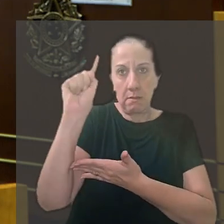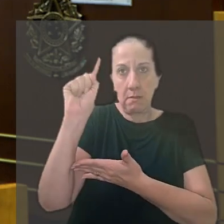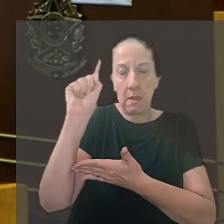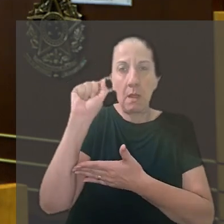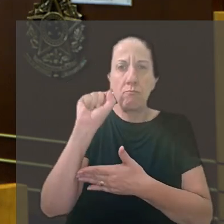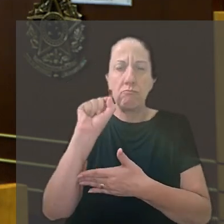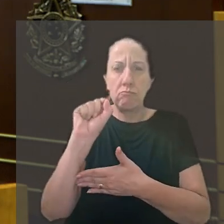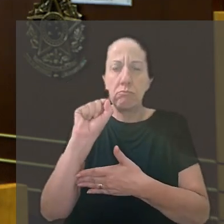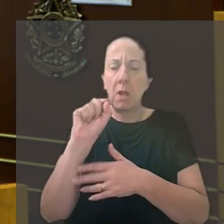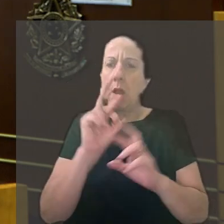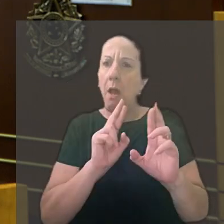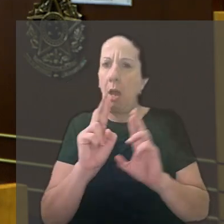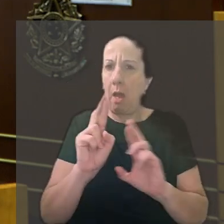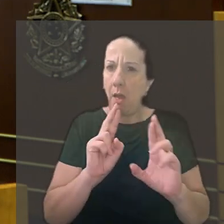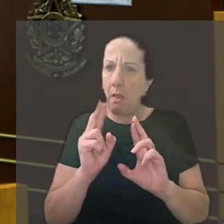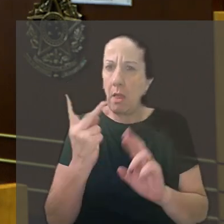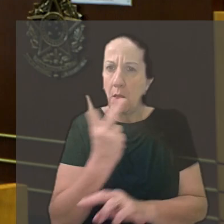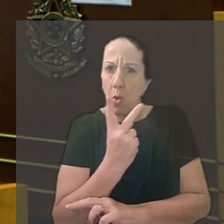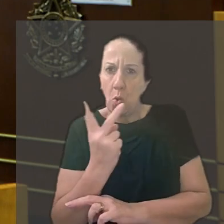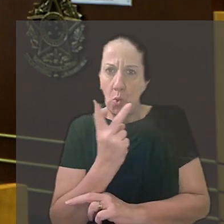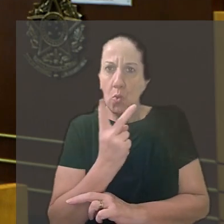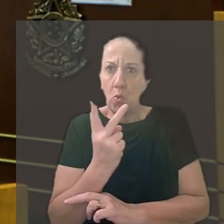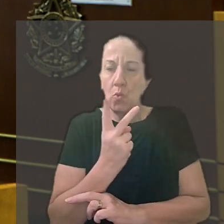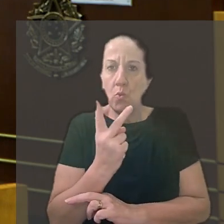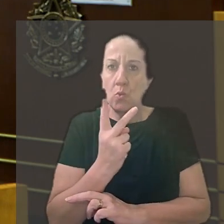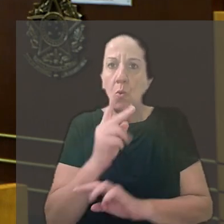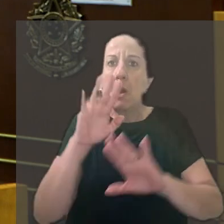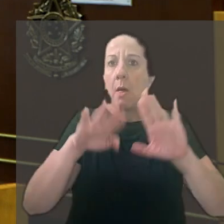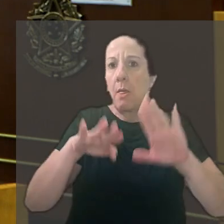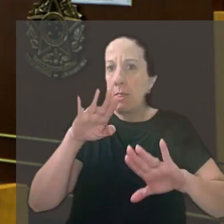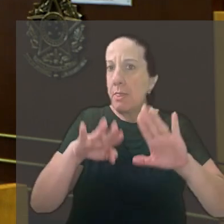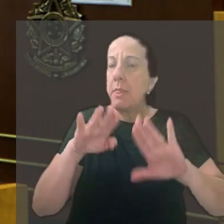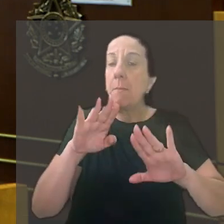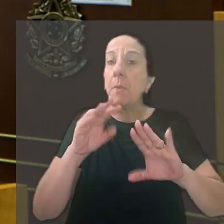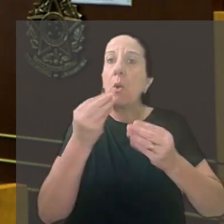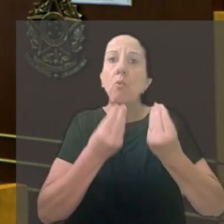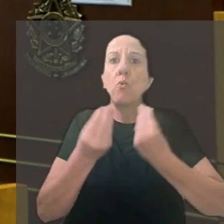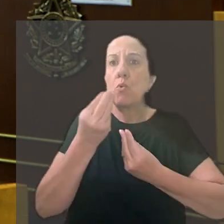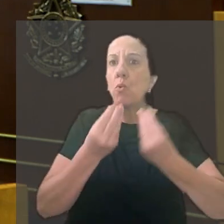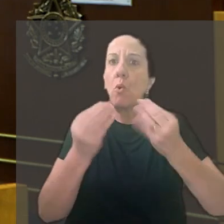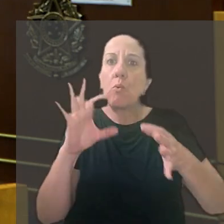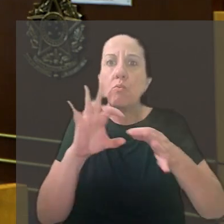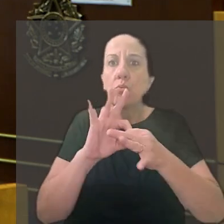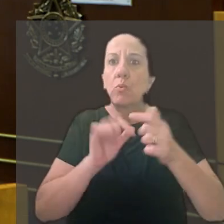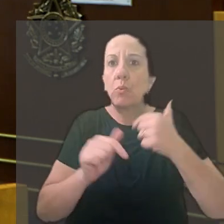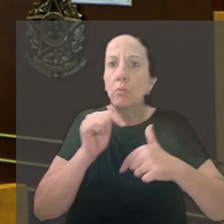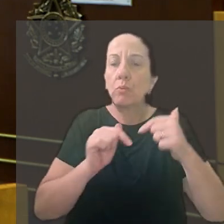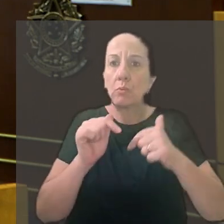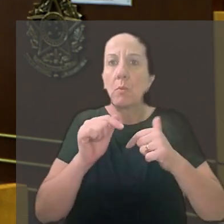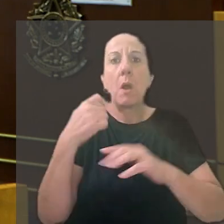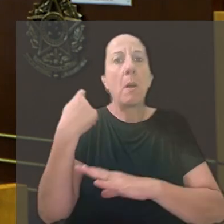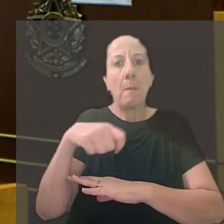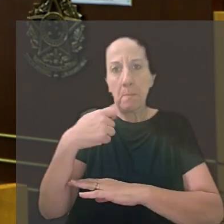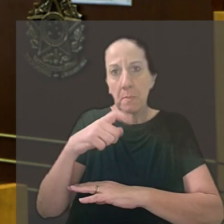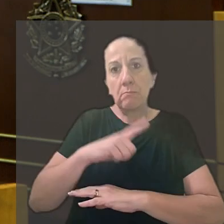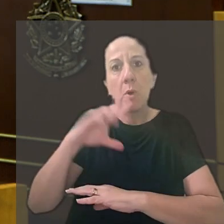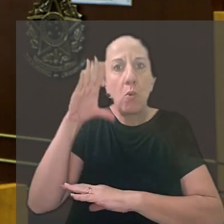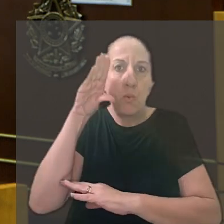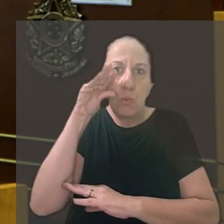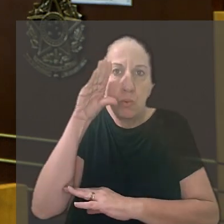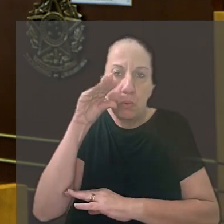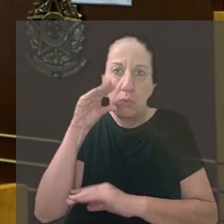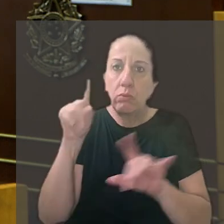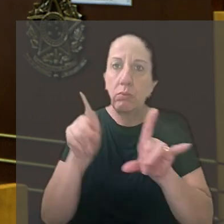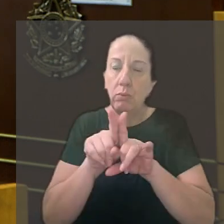na ideia de que a definição da natureza da relação entre as partes depende da subordinação e que, no caso,